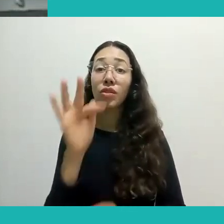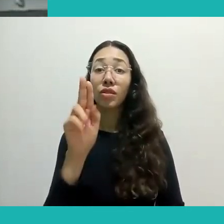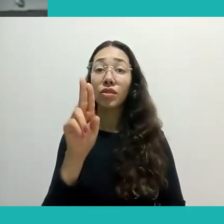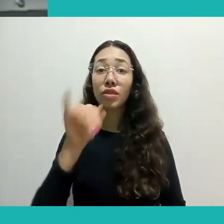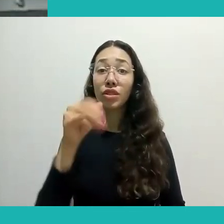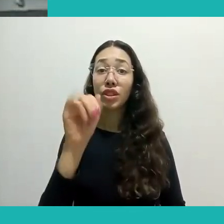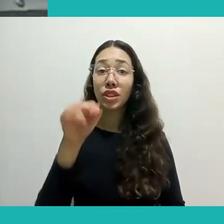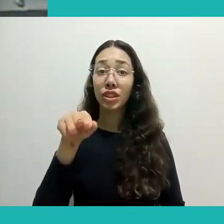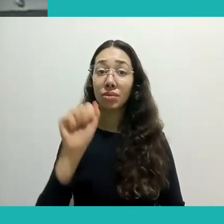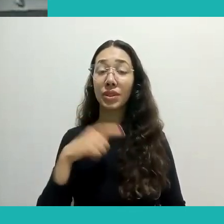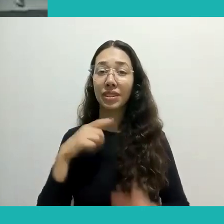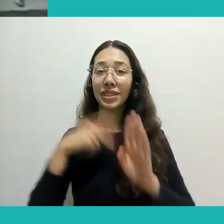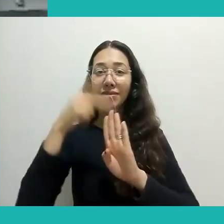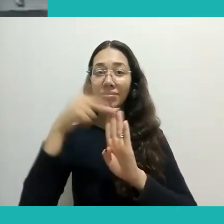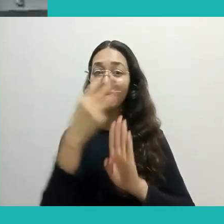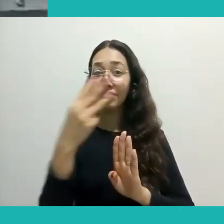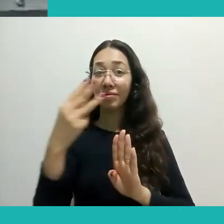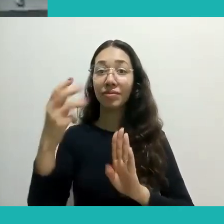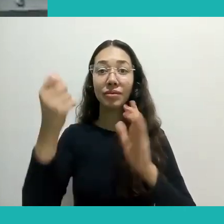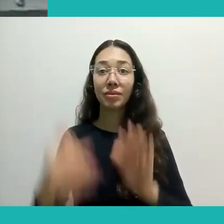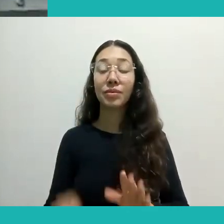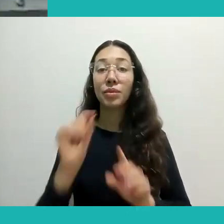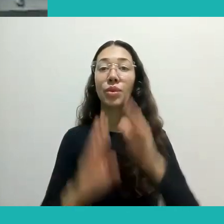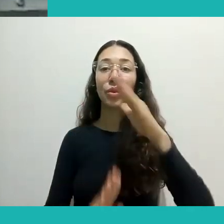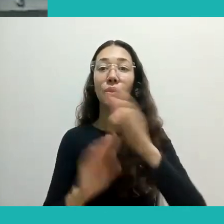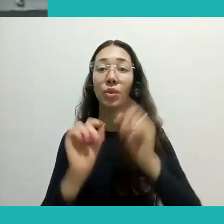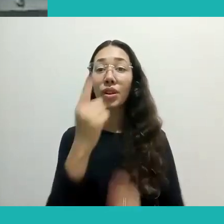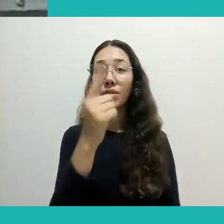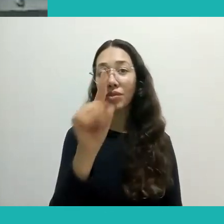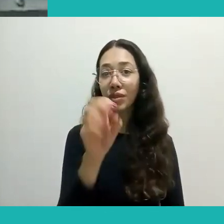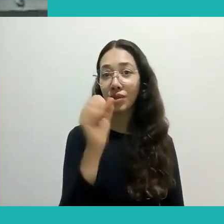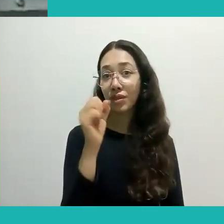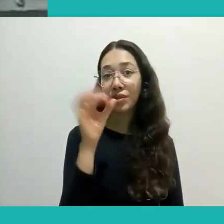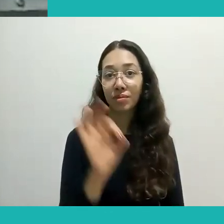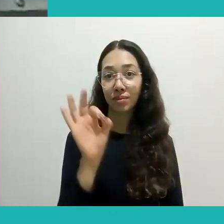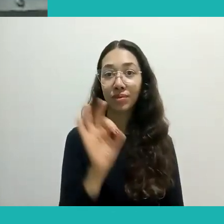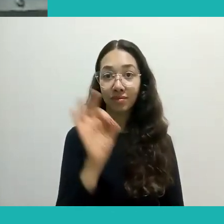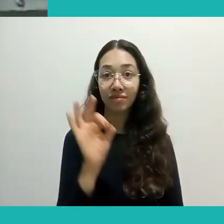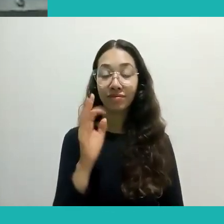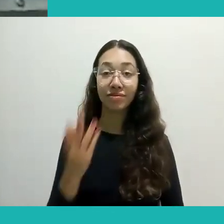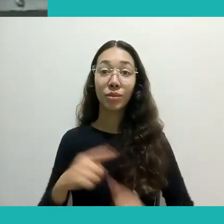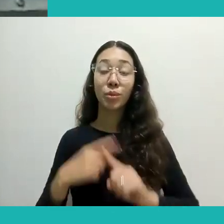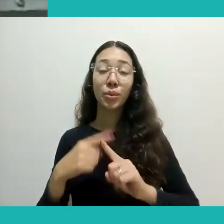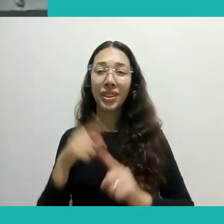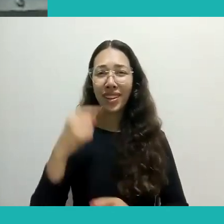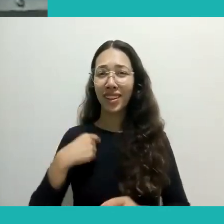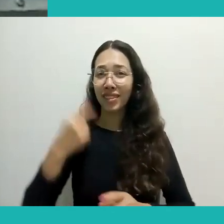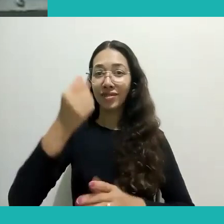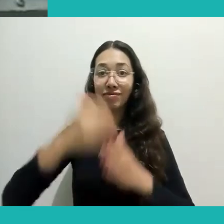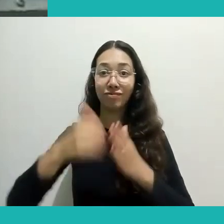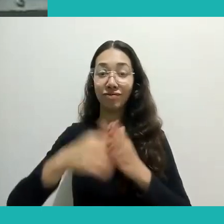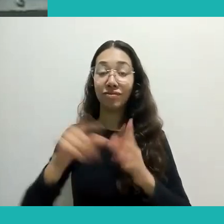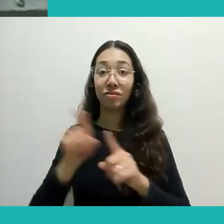tem hoje a portaria 333 estabelecendo uma alíquota de contribuição de 1,8%, né, para o contribuinte titular, e